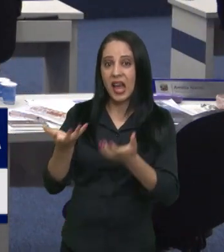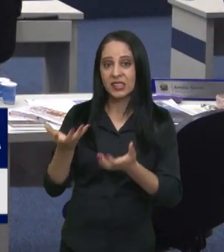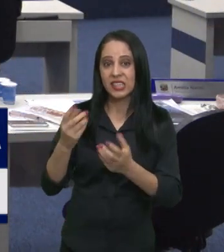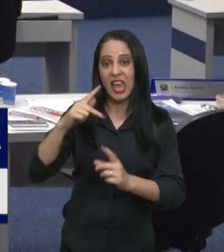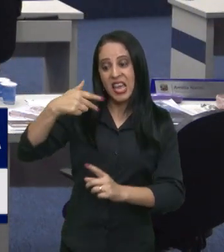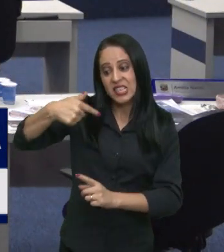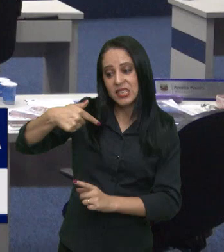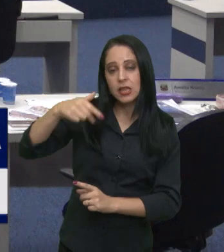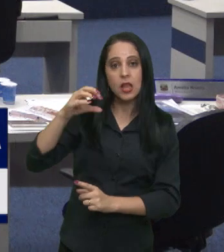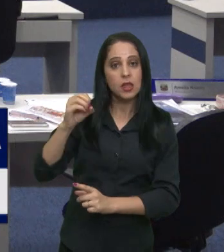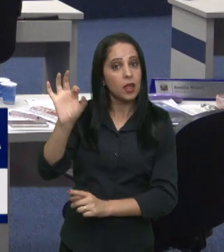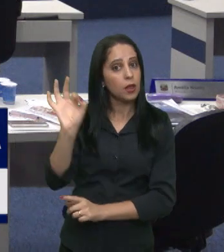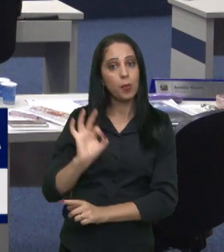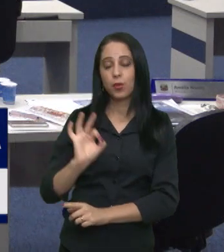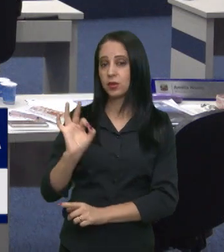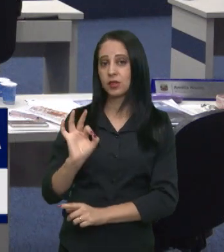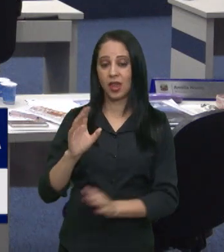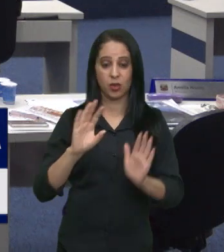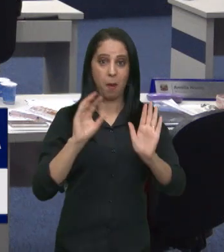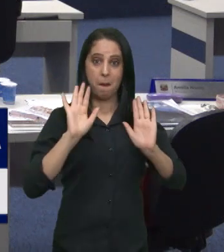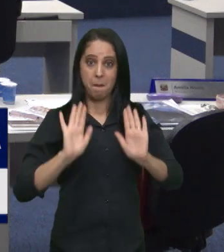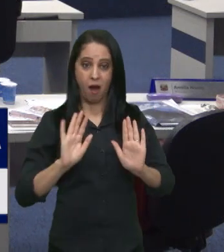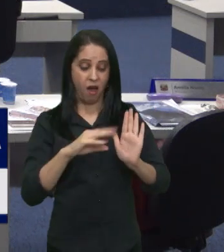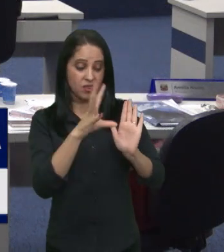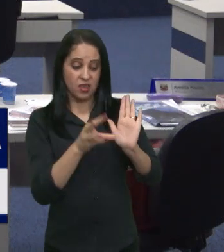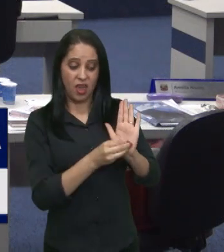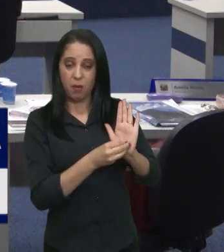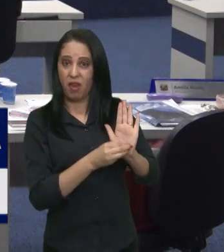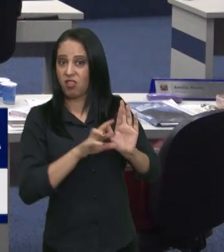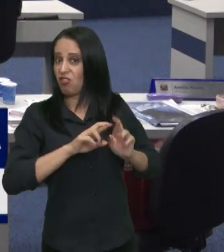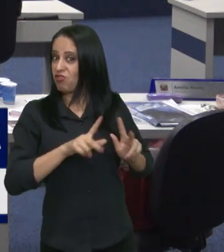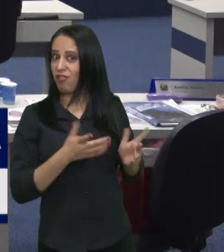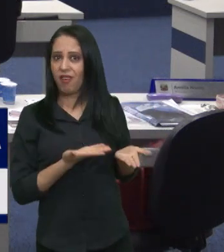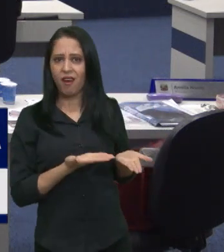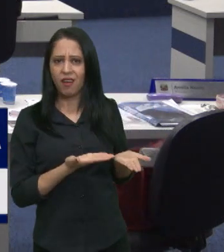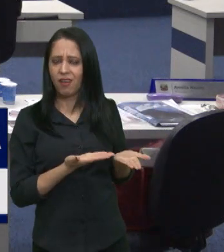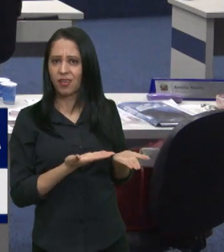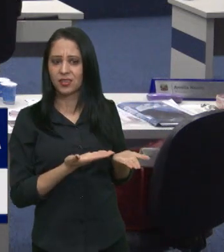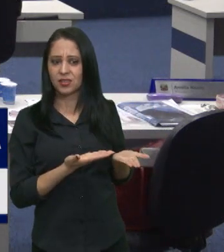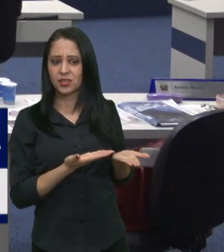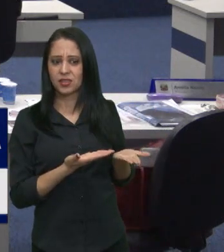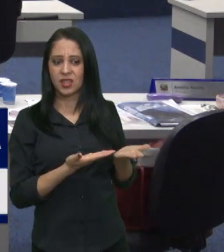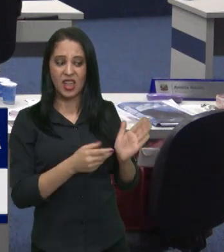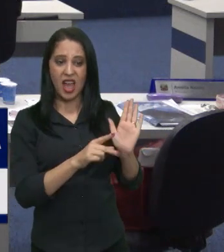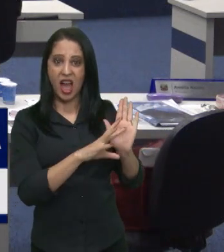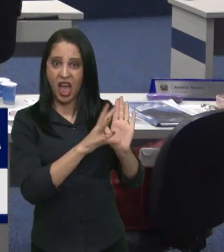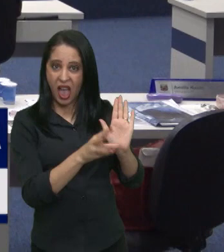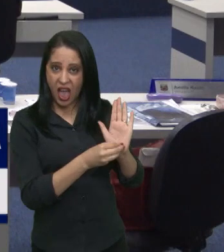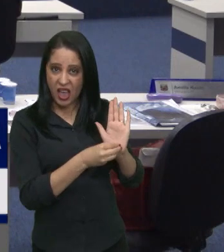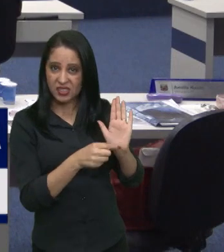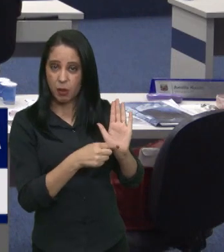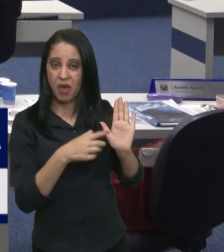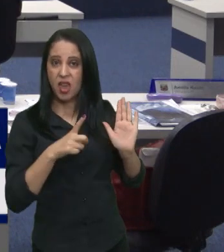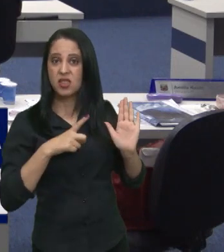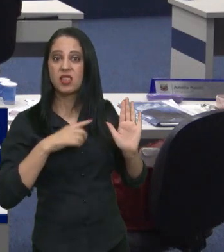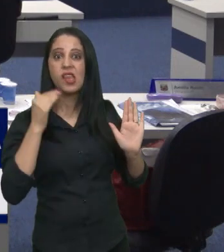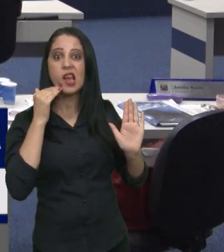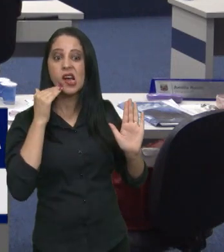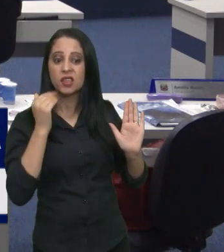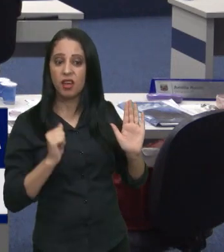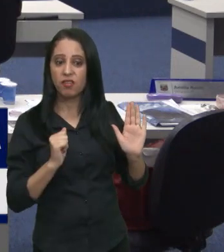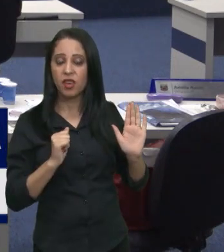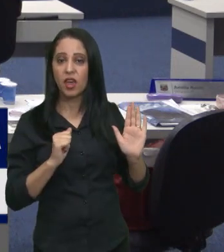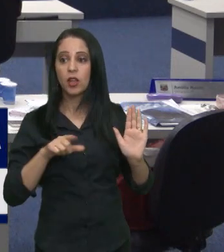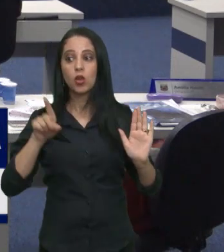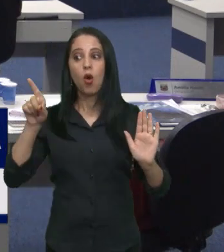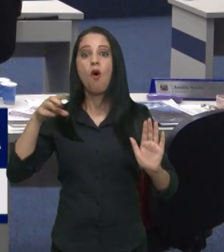70%, não é o que está na emenda. Esta emenda, ela tem as pegadinhas. Está ali o Wagner Balieiro, que